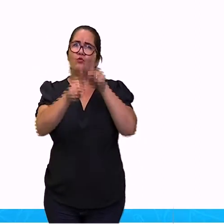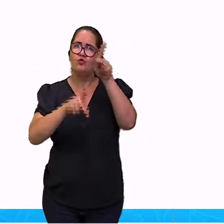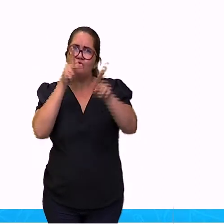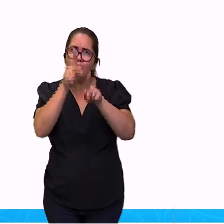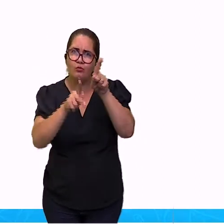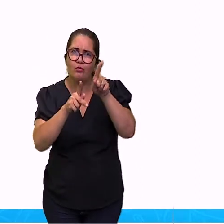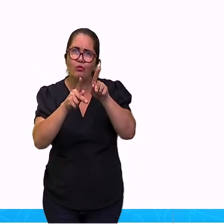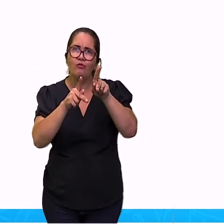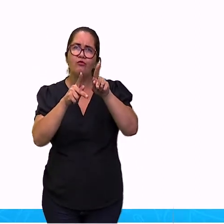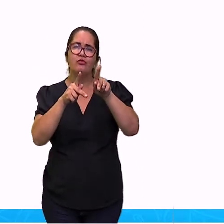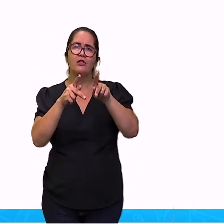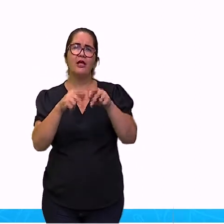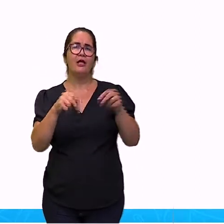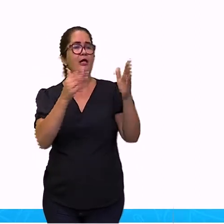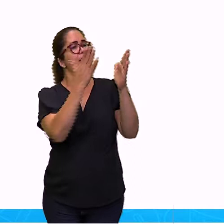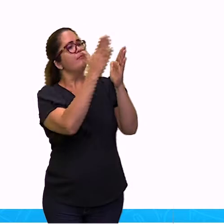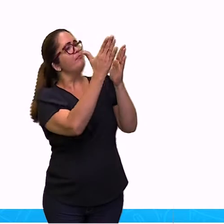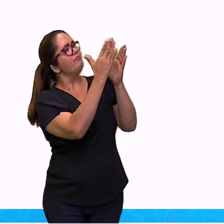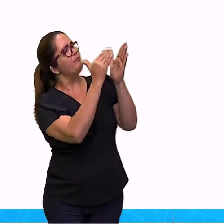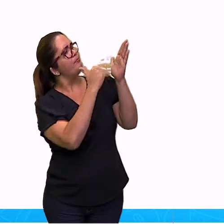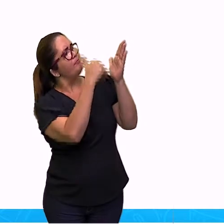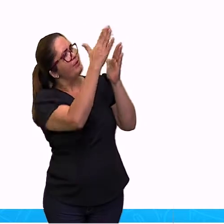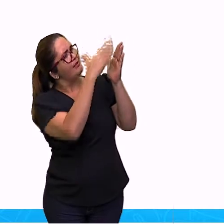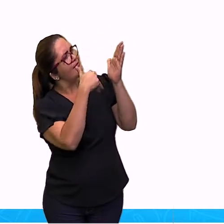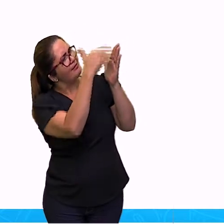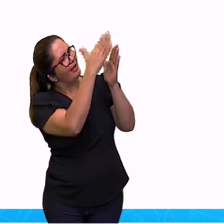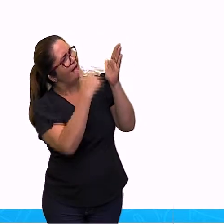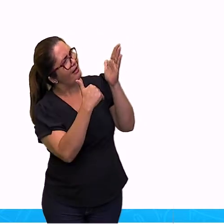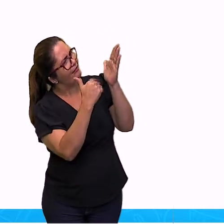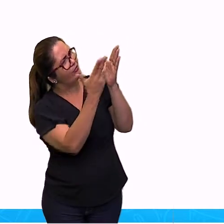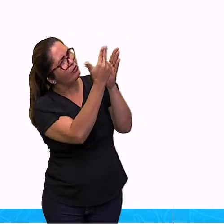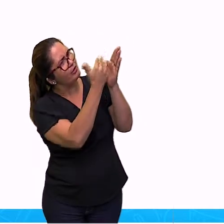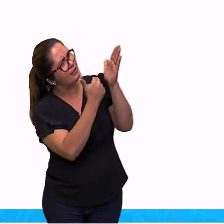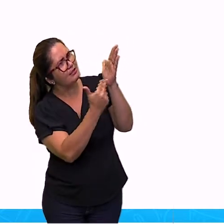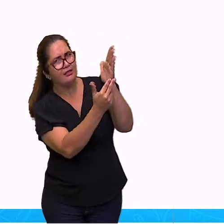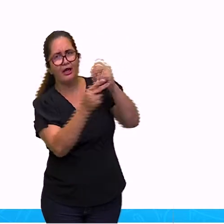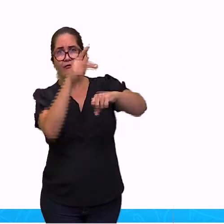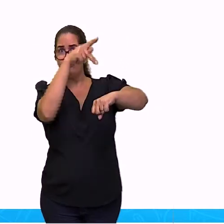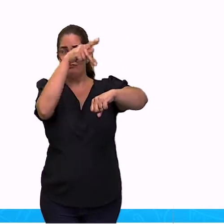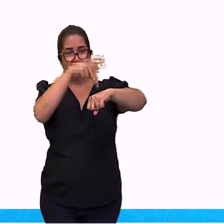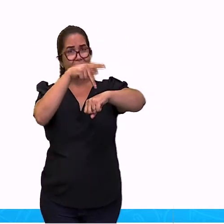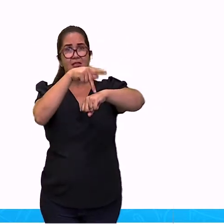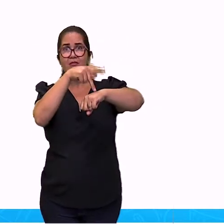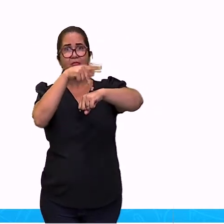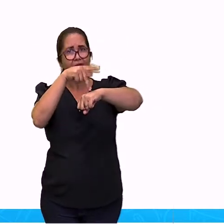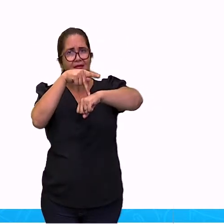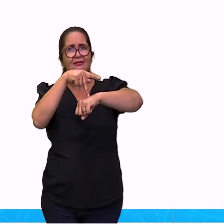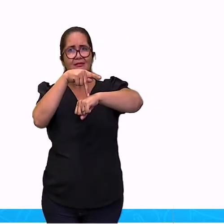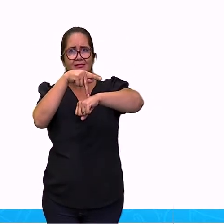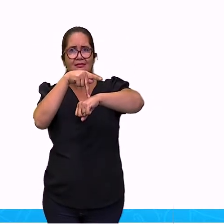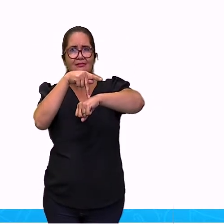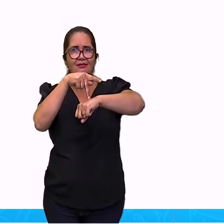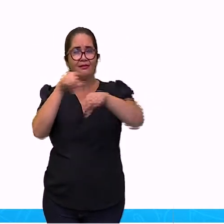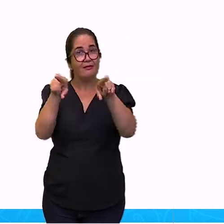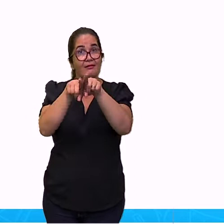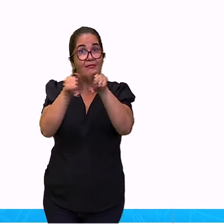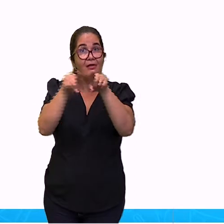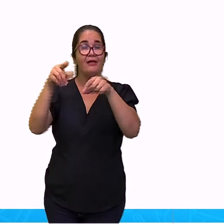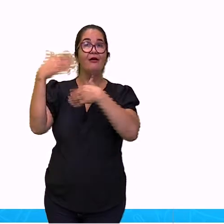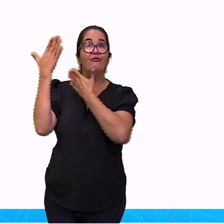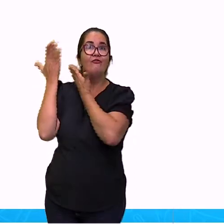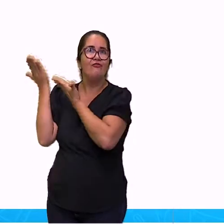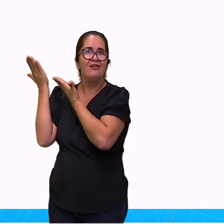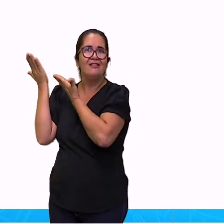primitiva. Gente, o interessante é que ela era associada a mágicas do homem, como o desenvolvimento